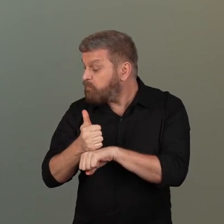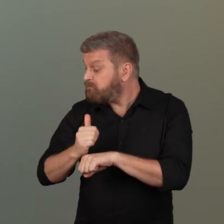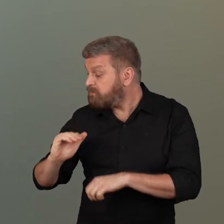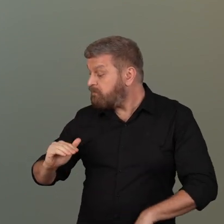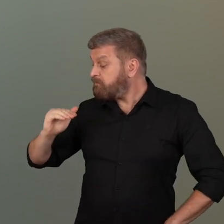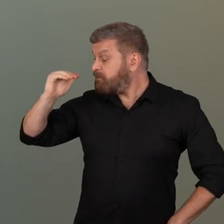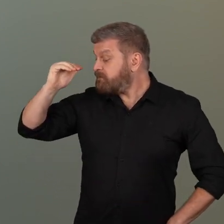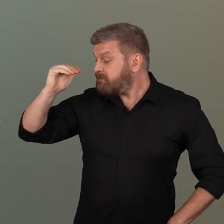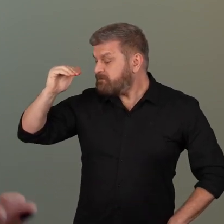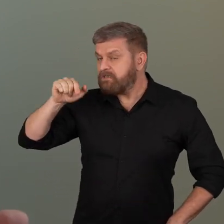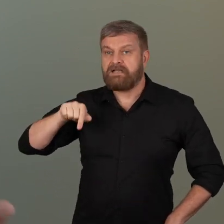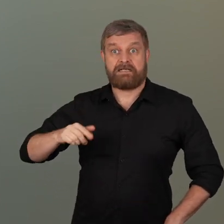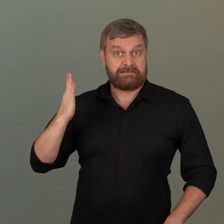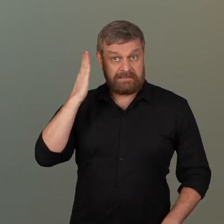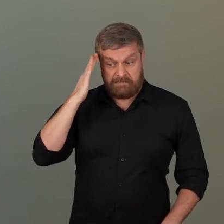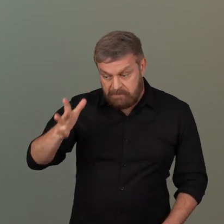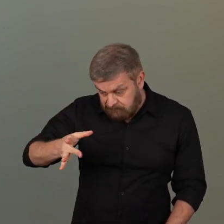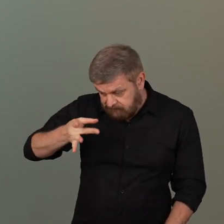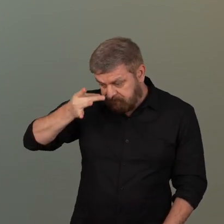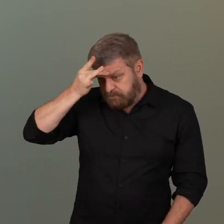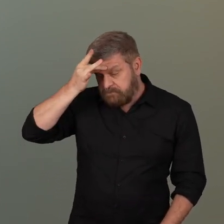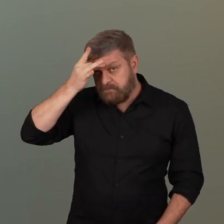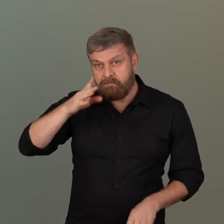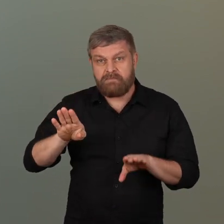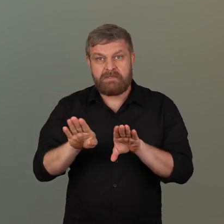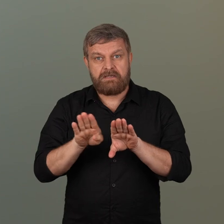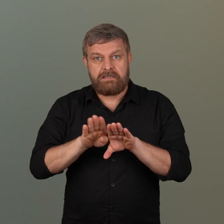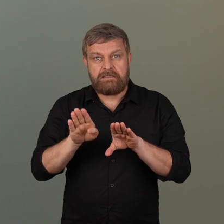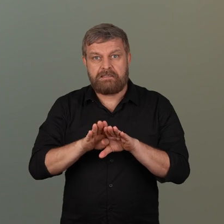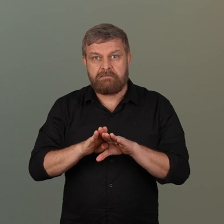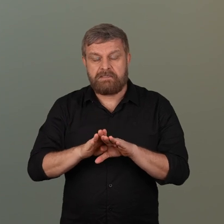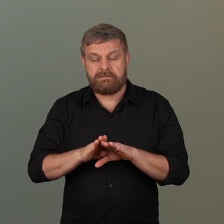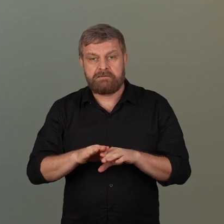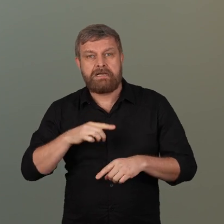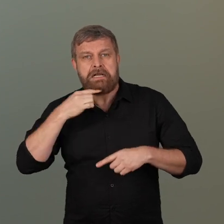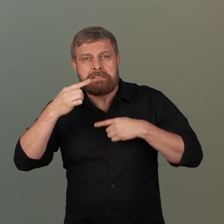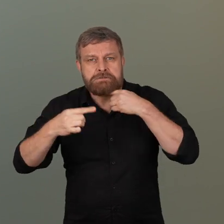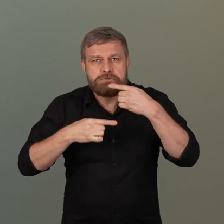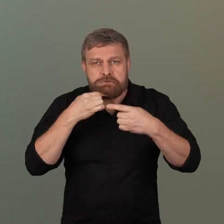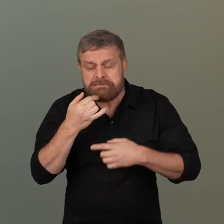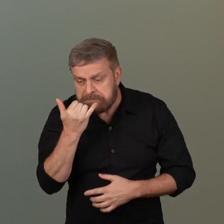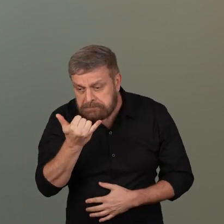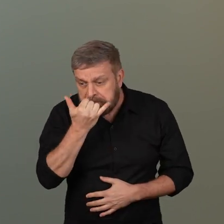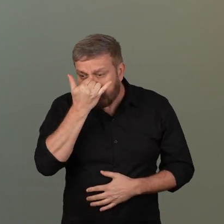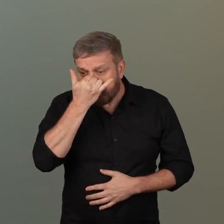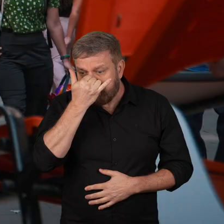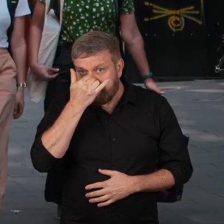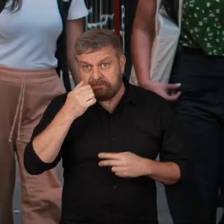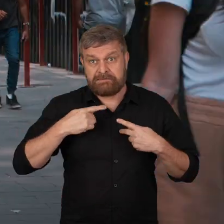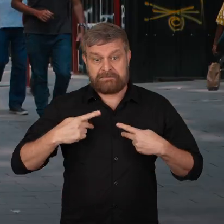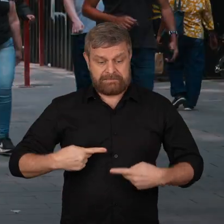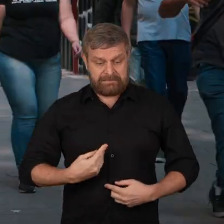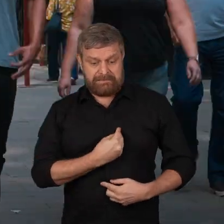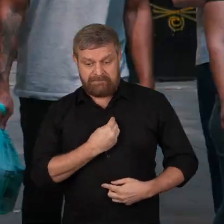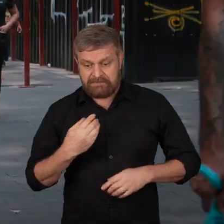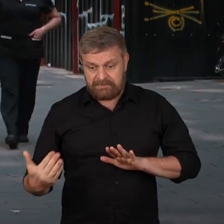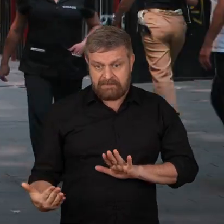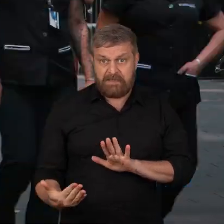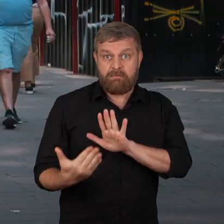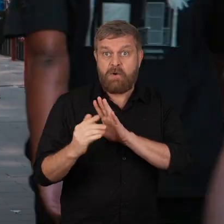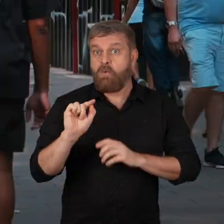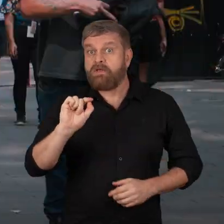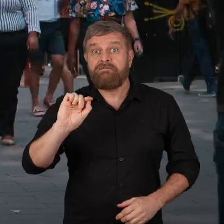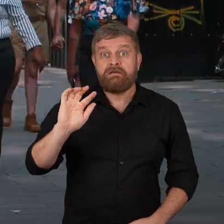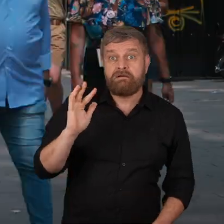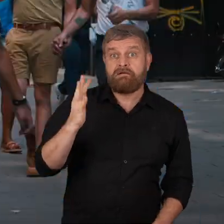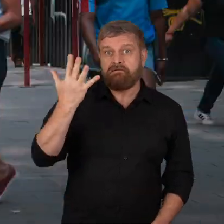crescer, né? E enfrentar as incertezas, os acasos da existência, o